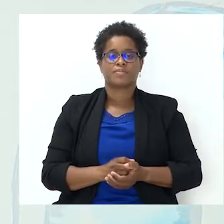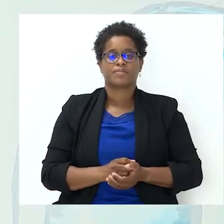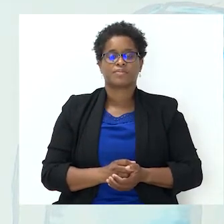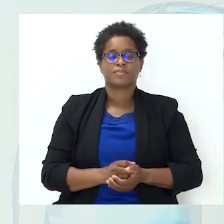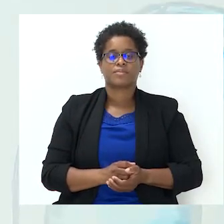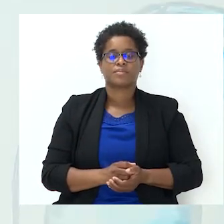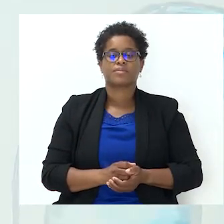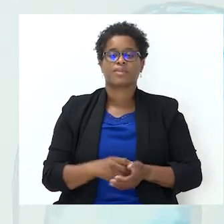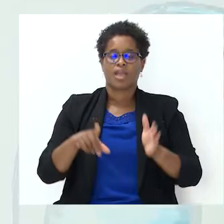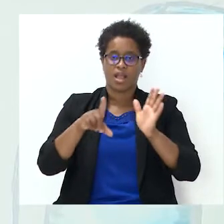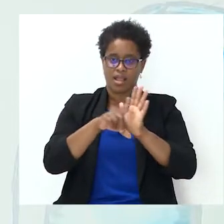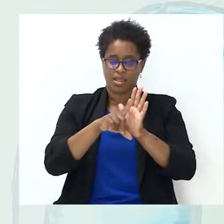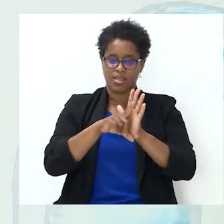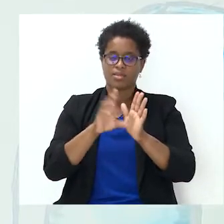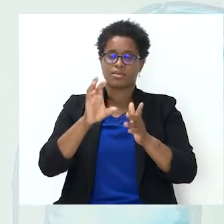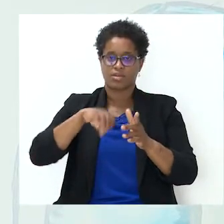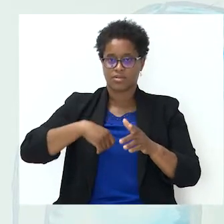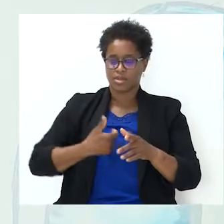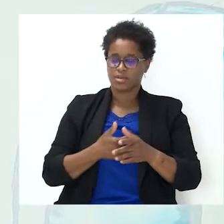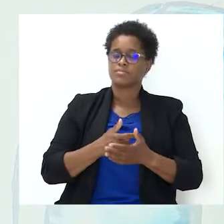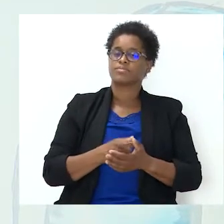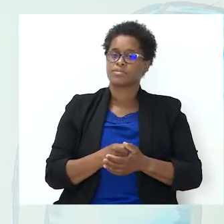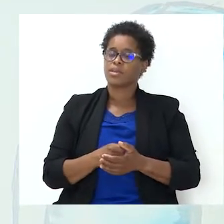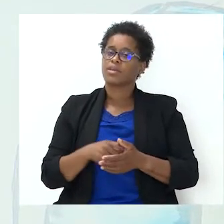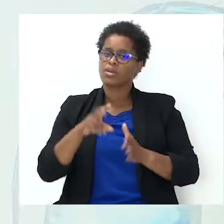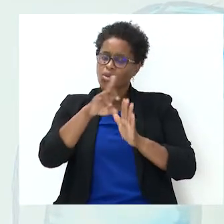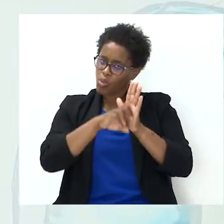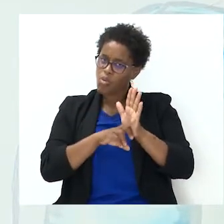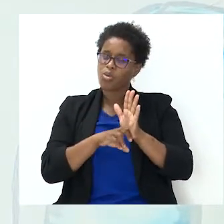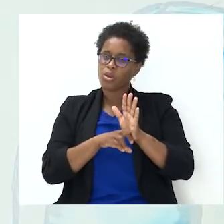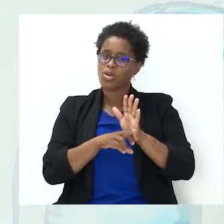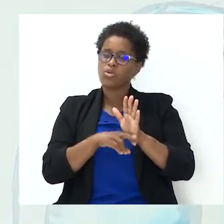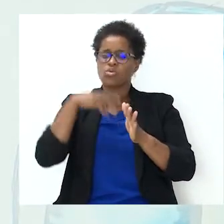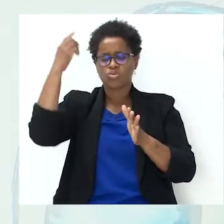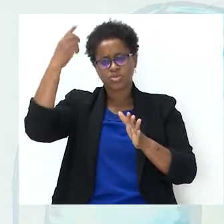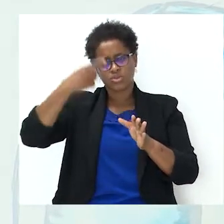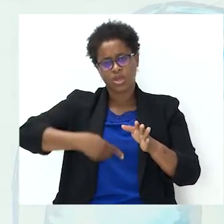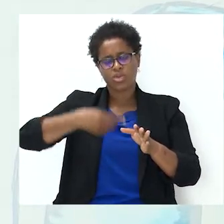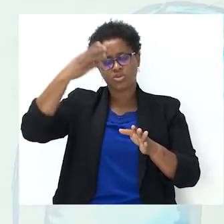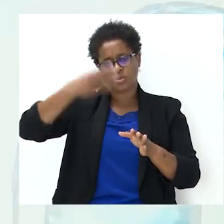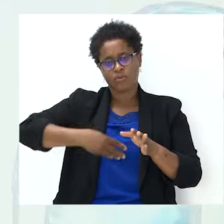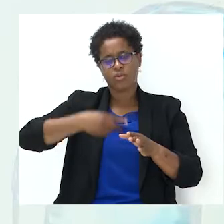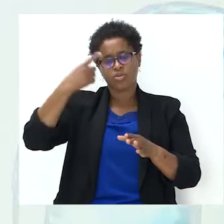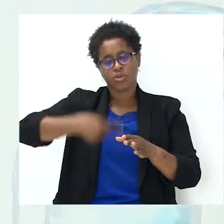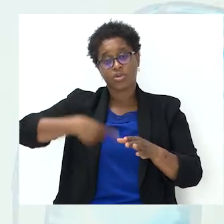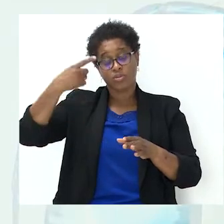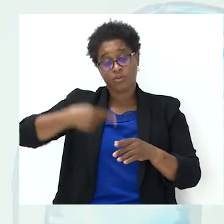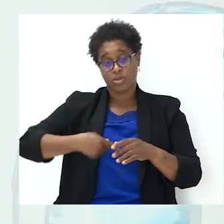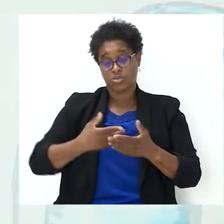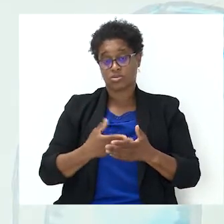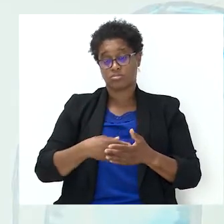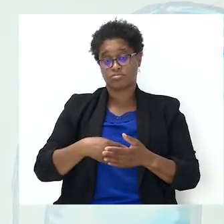é a Constituição cabo-verdiana que regula os direitos e deveres